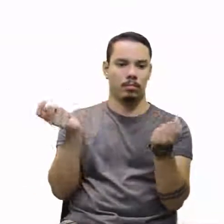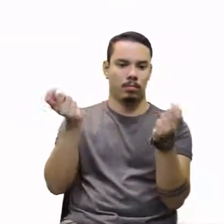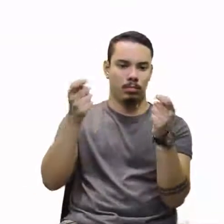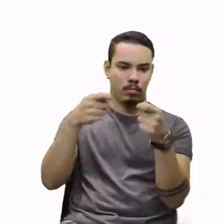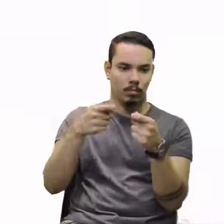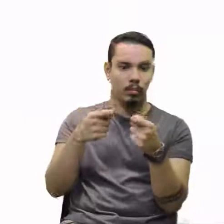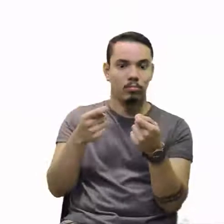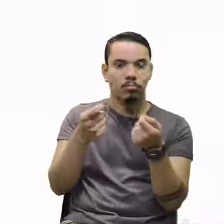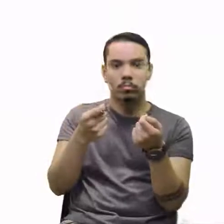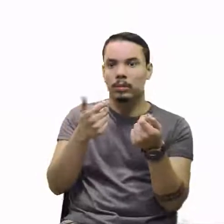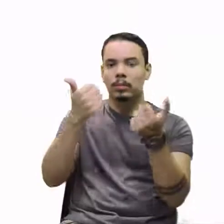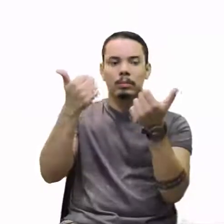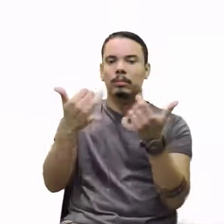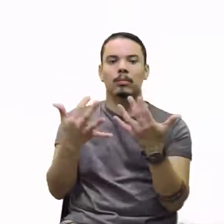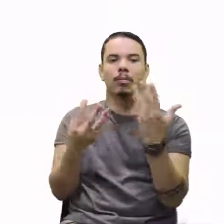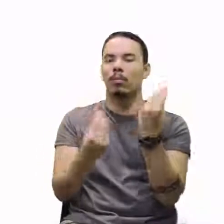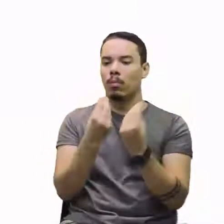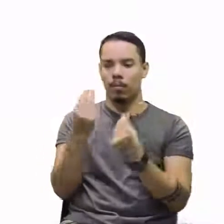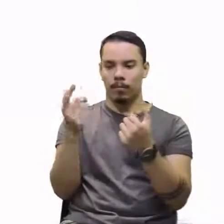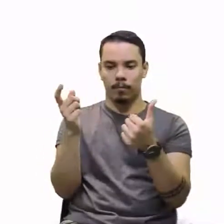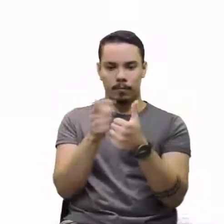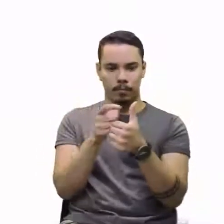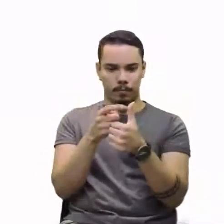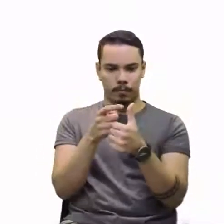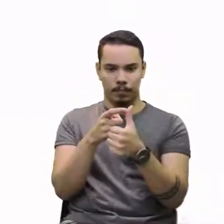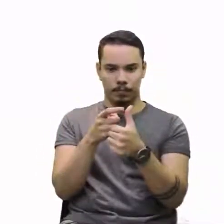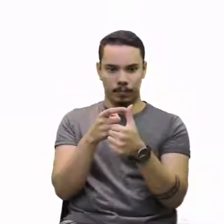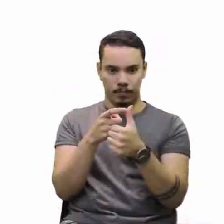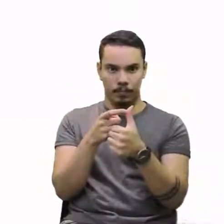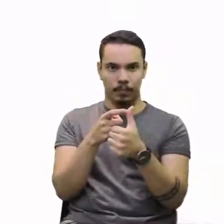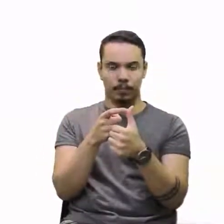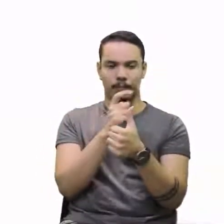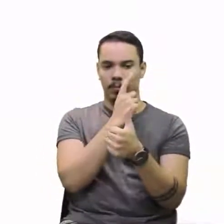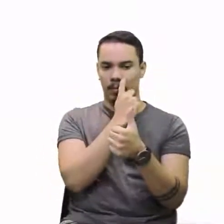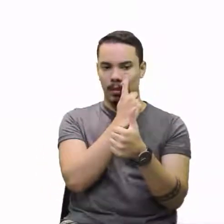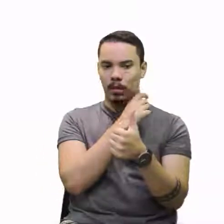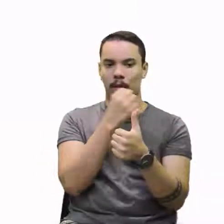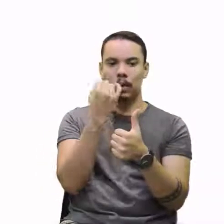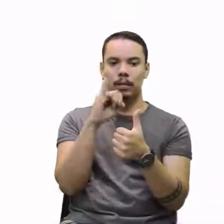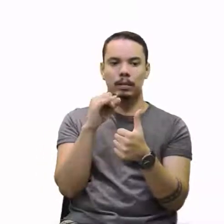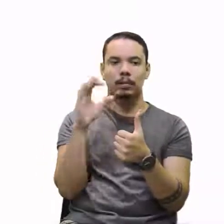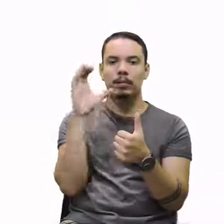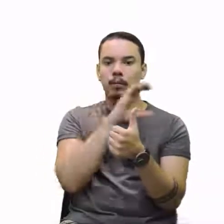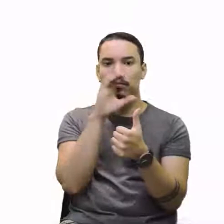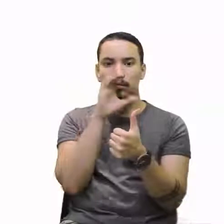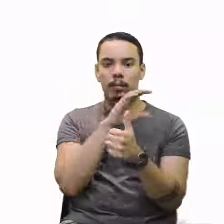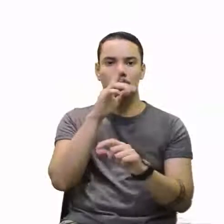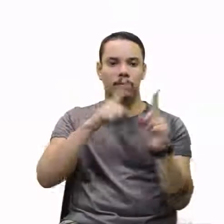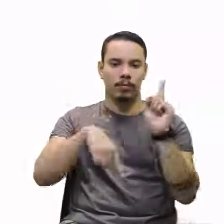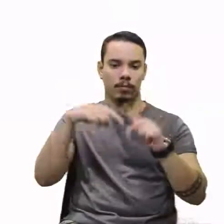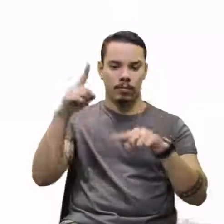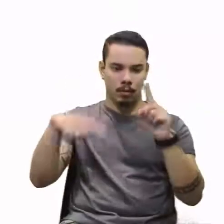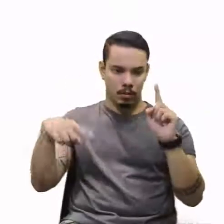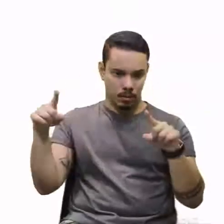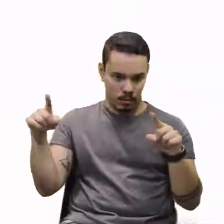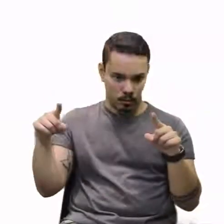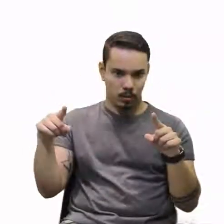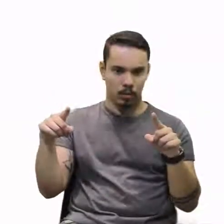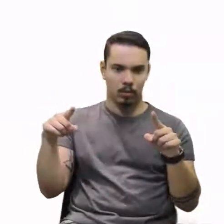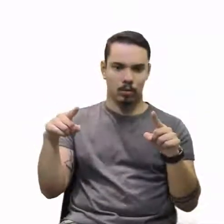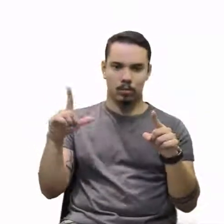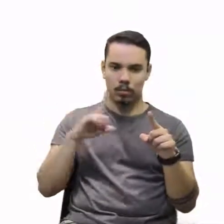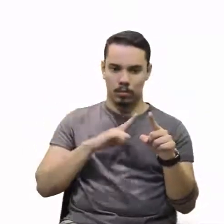capacitores, podemos dizer o quê? Primeiro, quanto mais rápida a variação da corrente, em